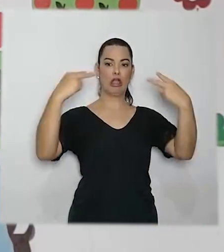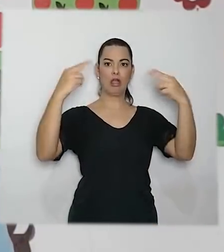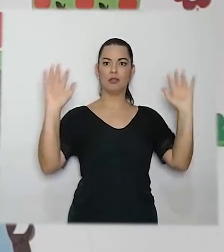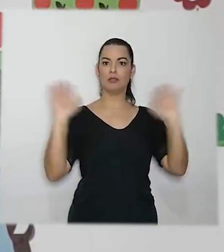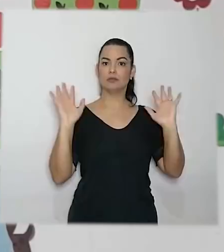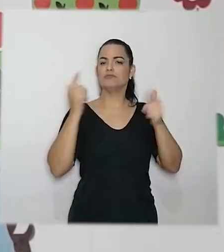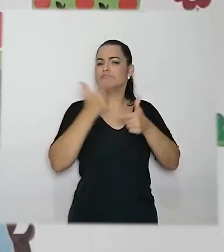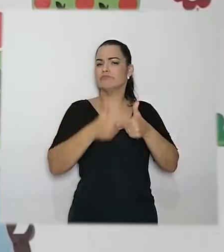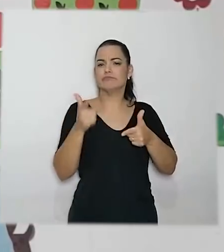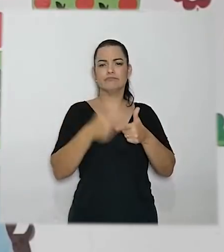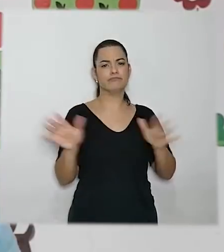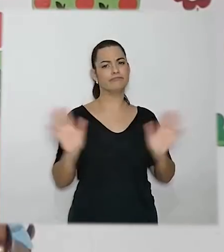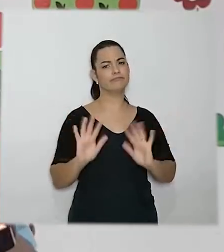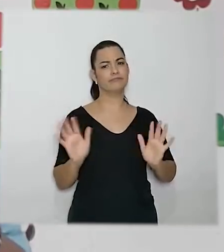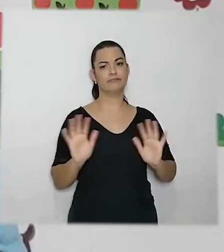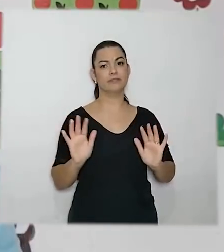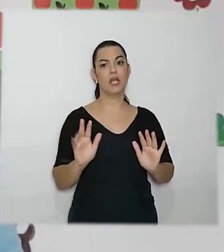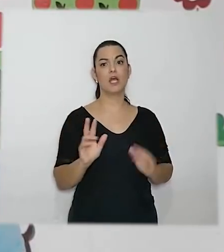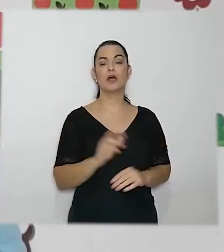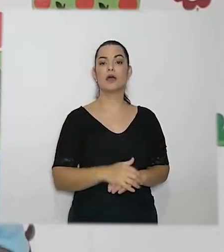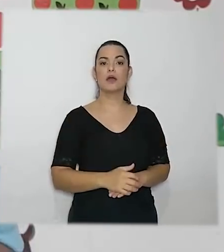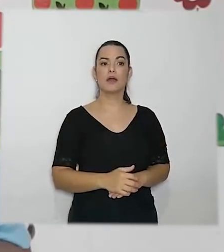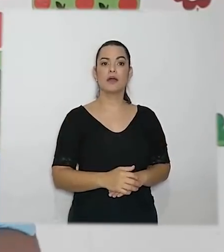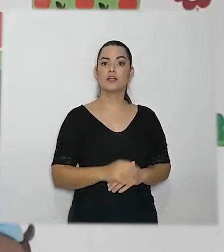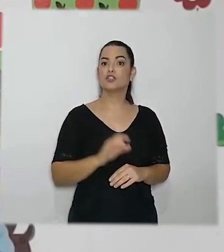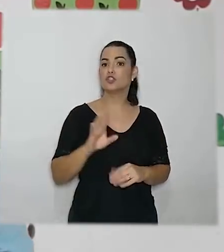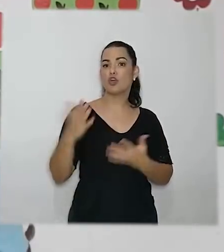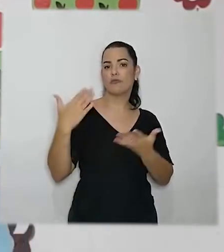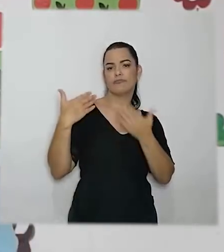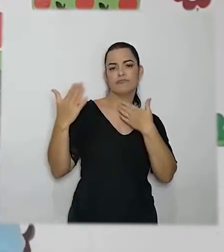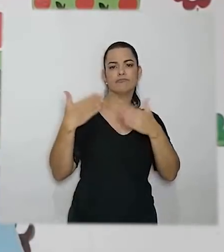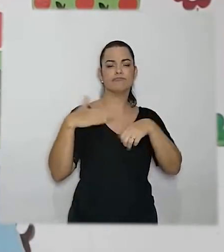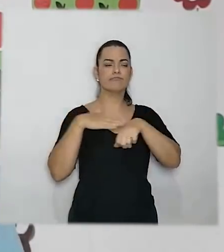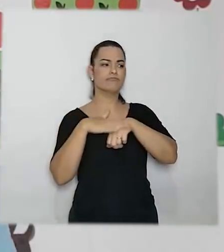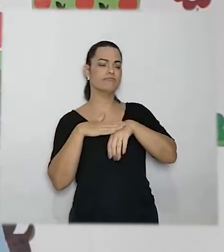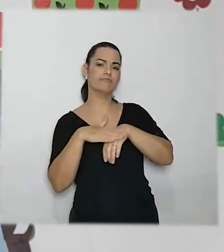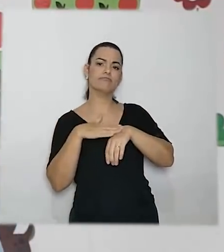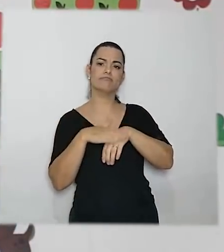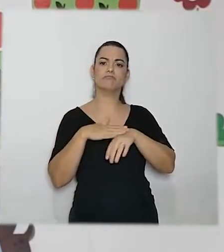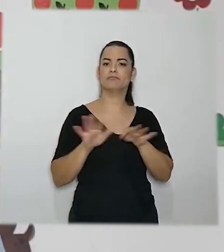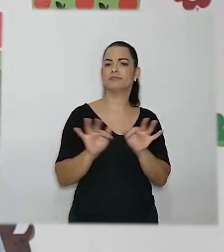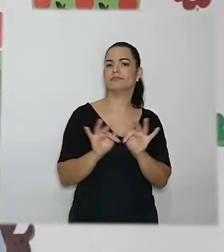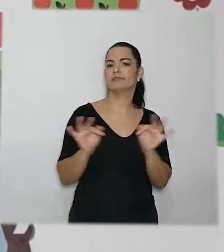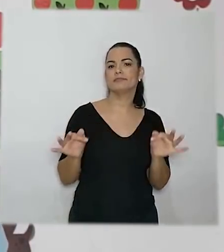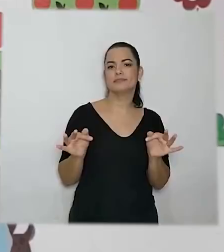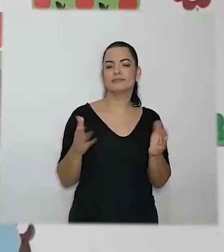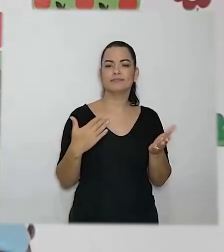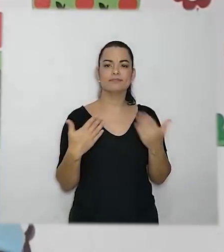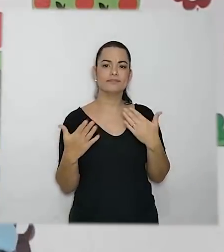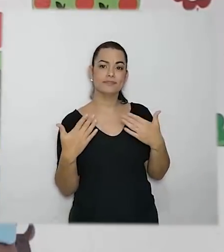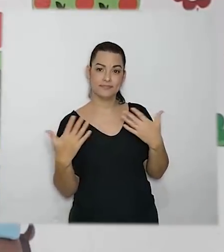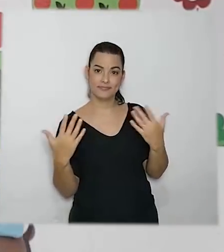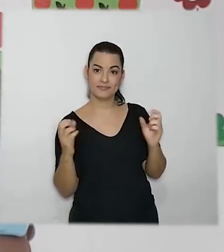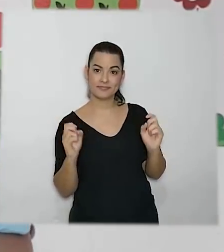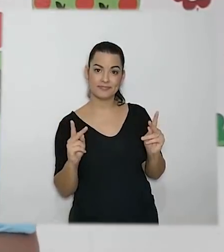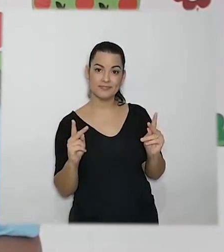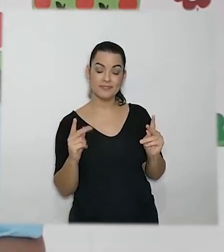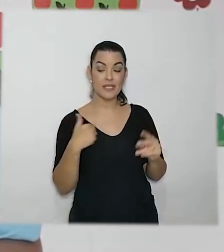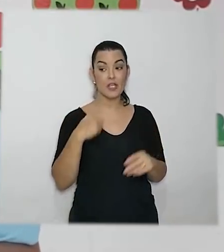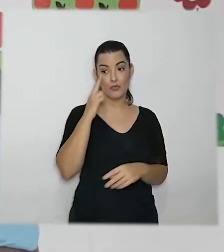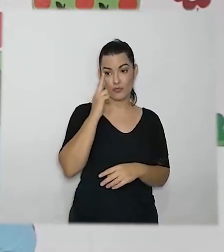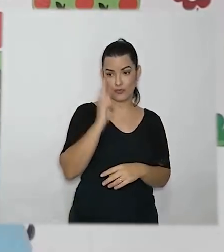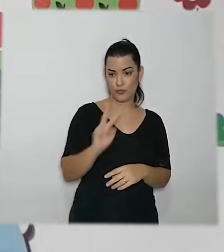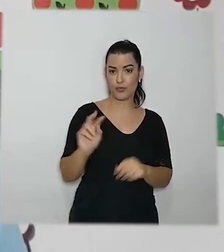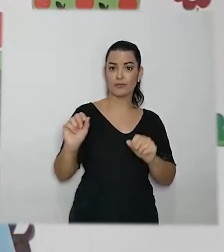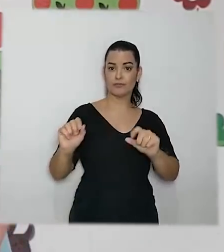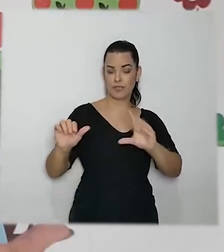Não tem problema, tá bom? É mais uma vez um bate-papo meu com vocês. A Pro vai olhar